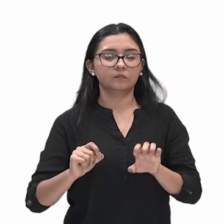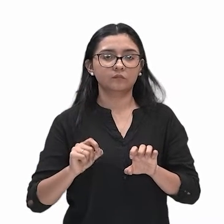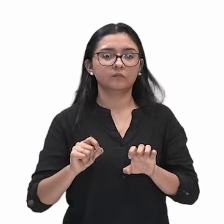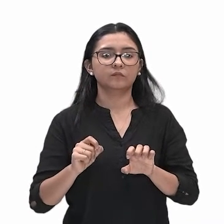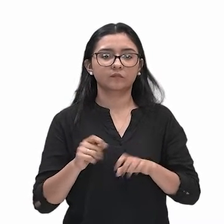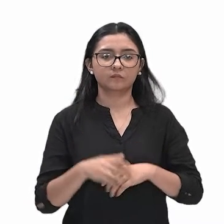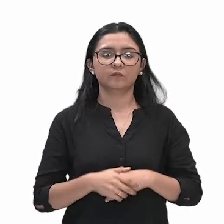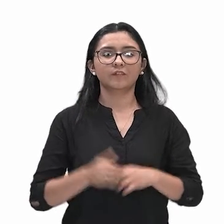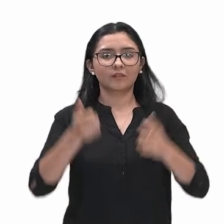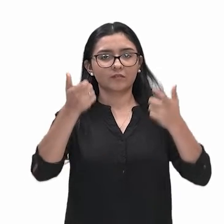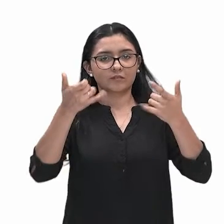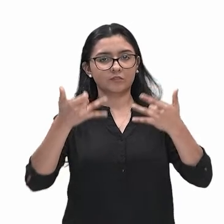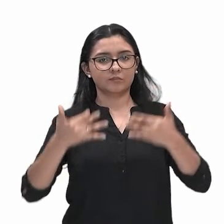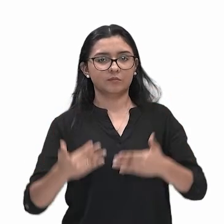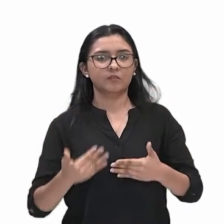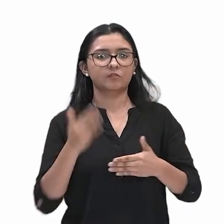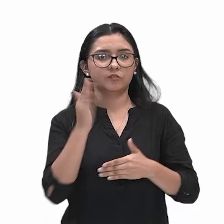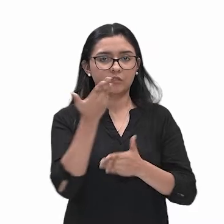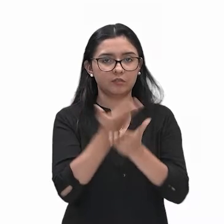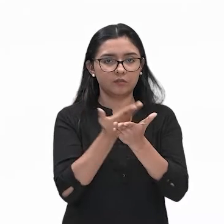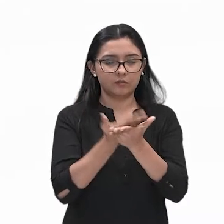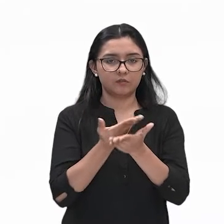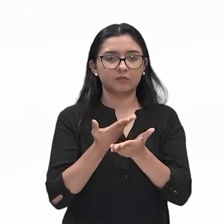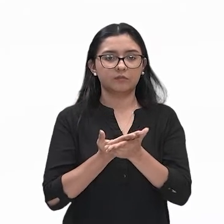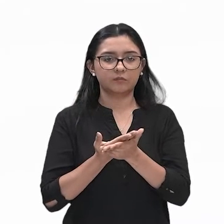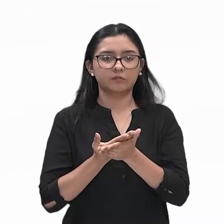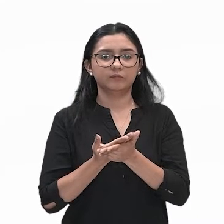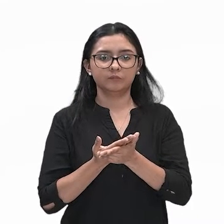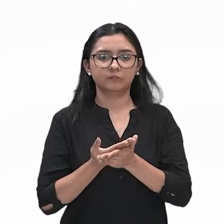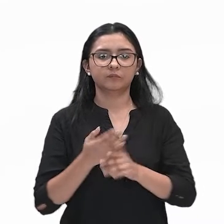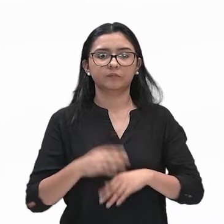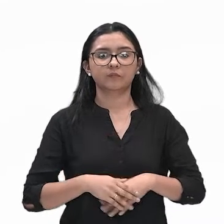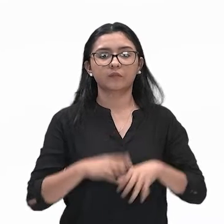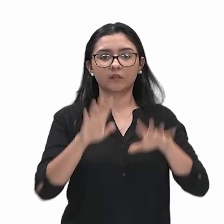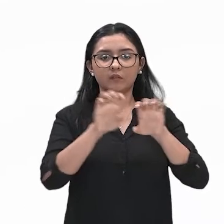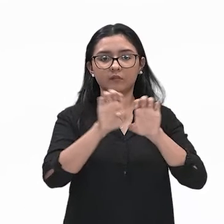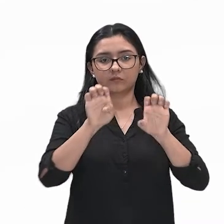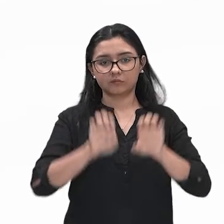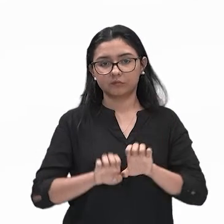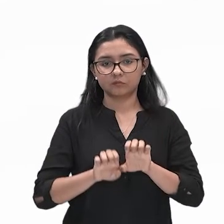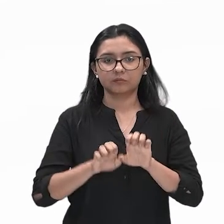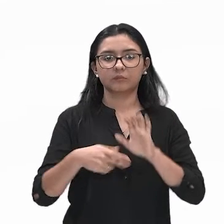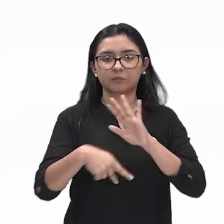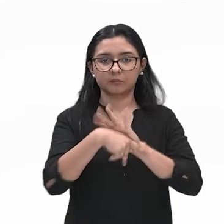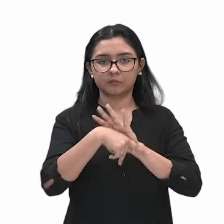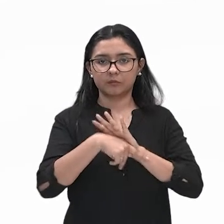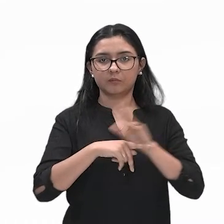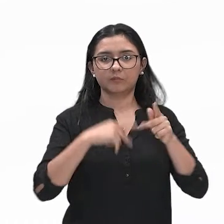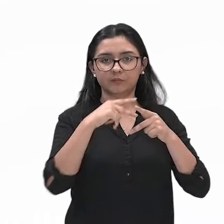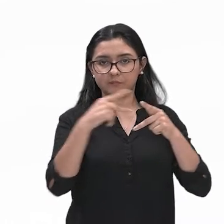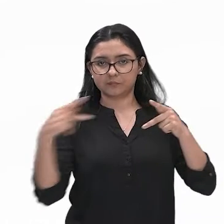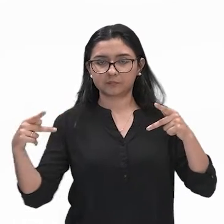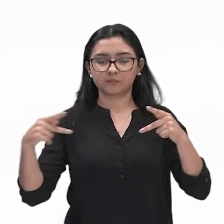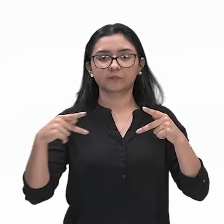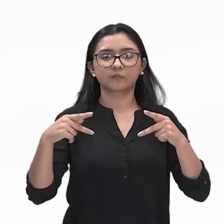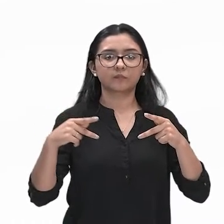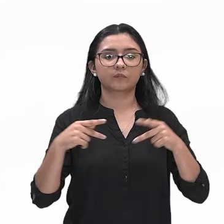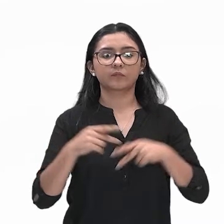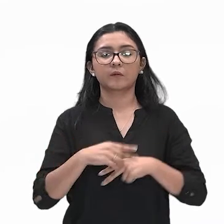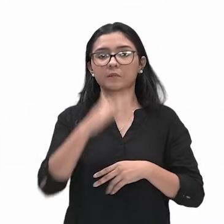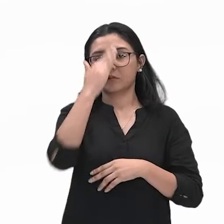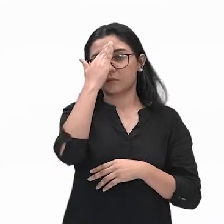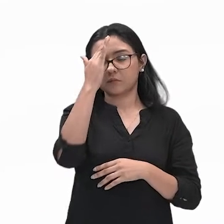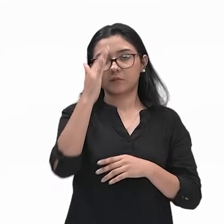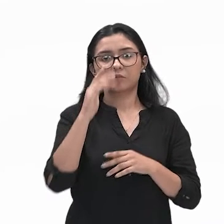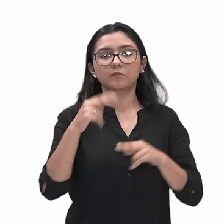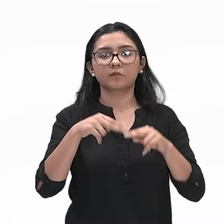venho falando na aula, né? Essa função estrutural das proteínas se deve aí principalmente